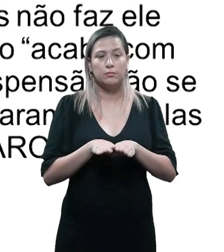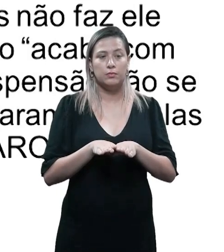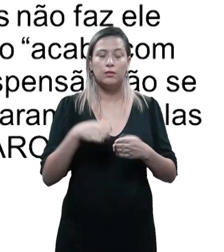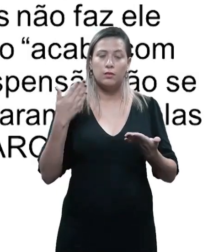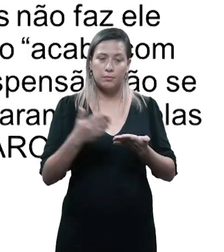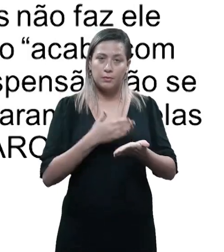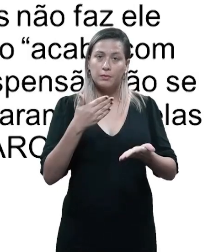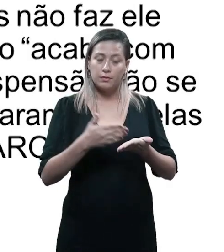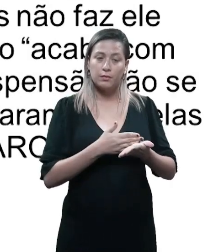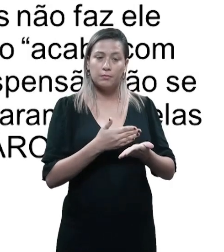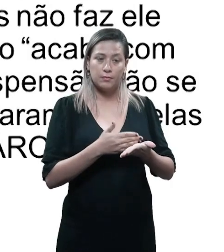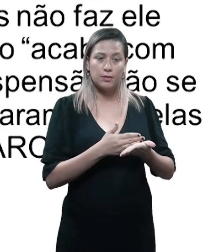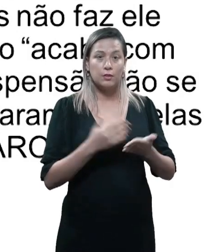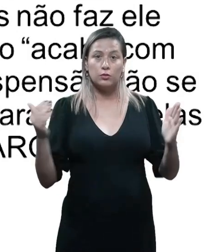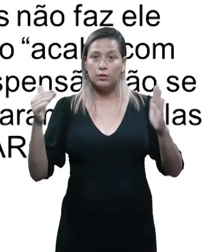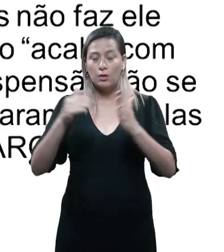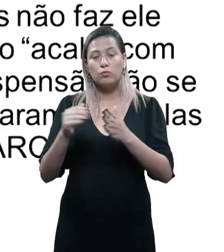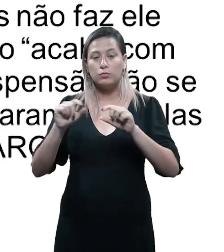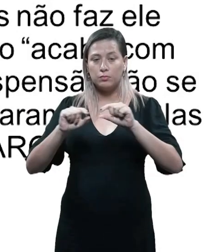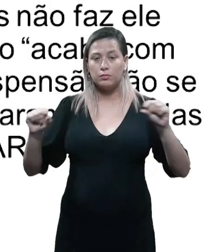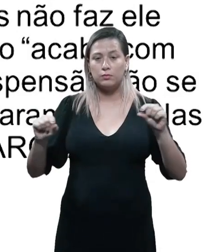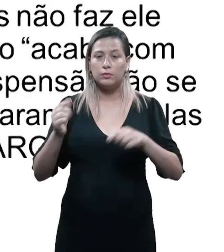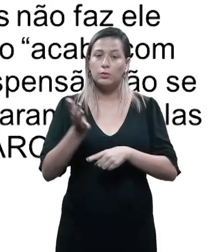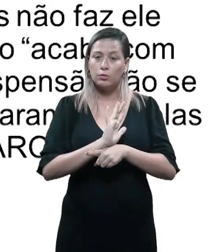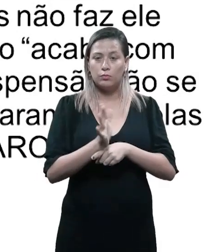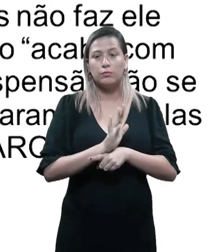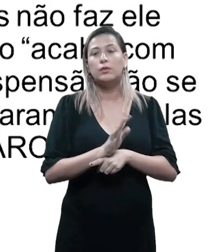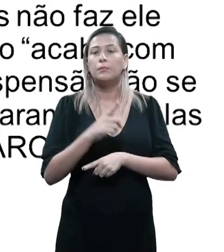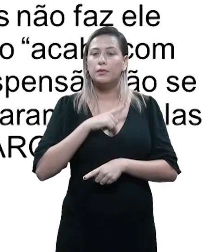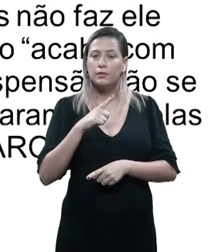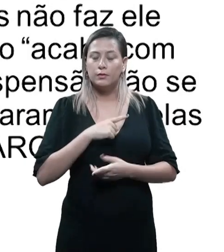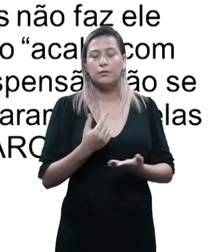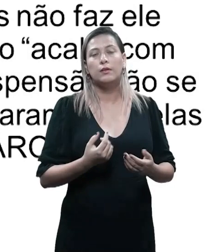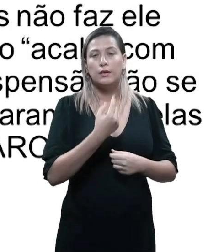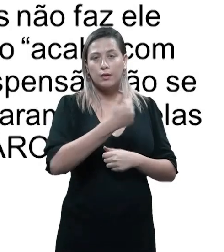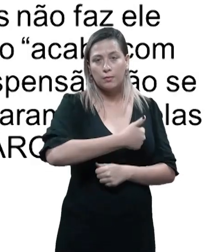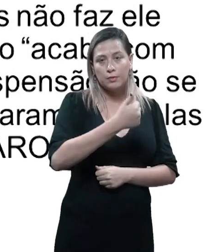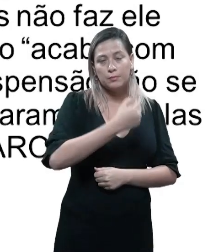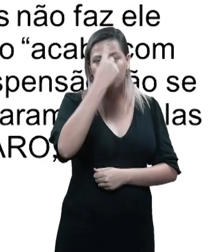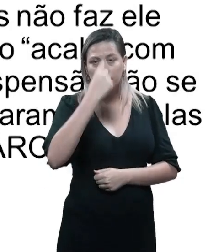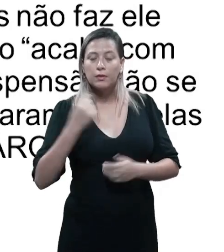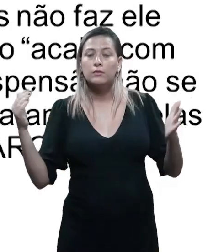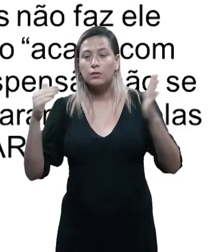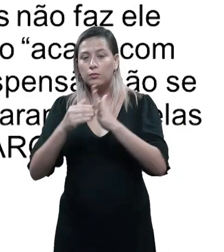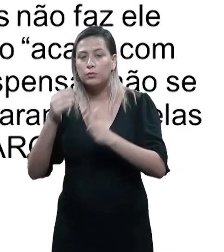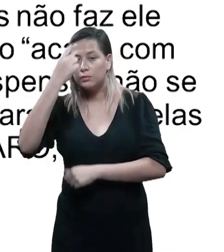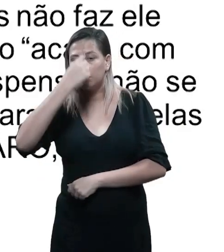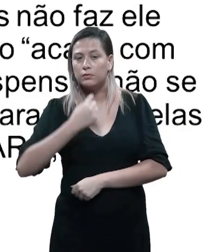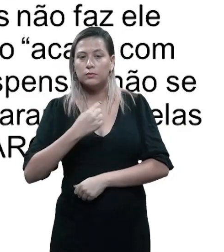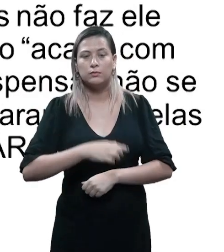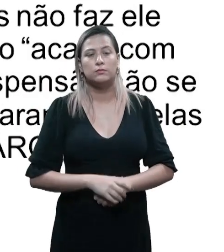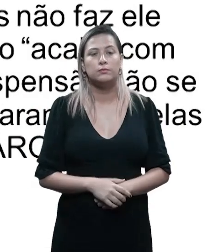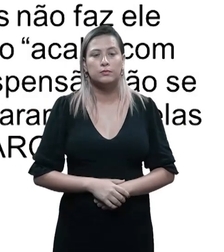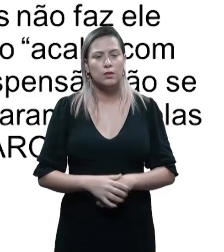o livro, né? O livro tem a primeira página e tem a última frase. O filme ele tem uma primeira e última